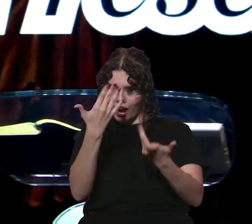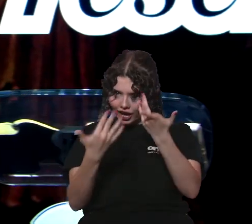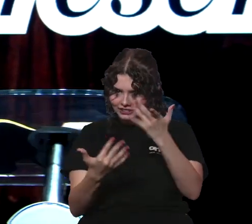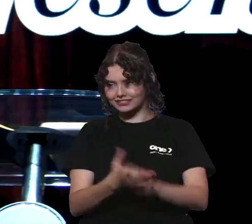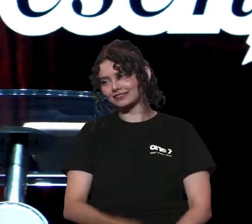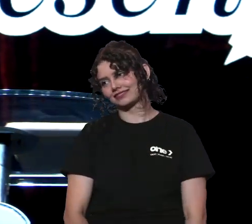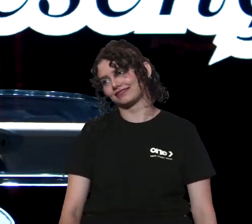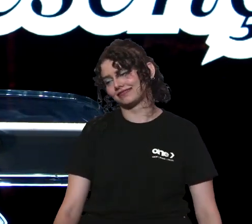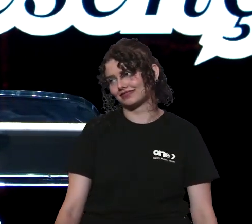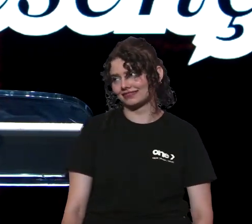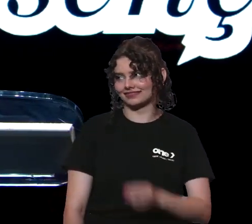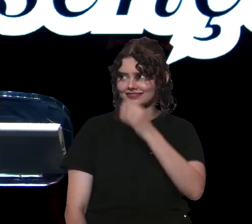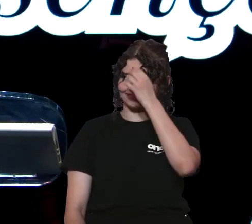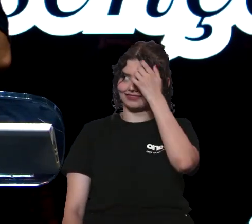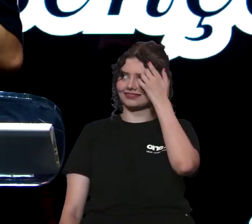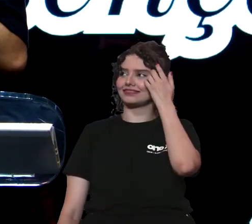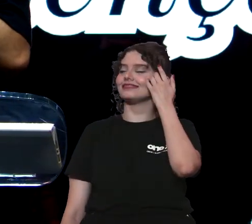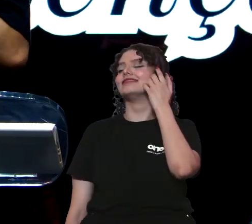É.